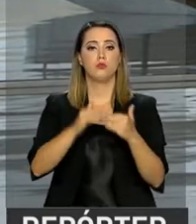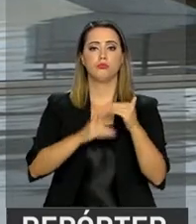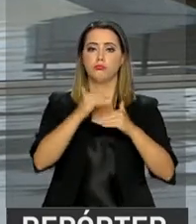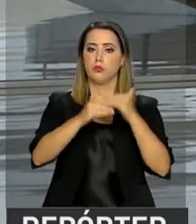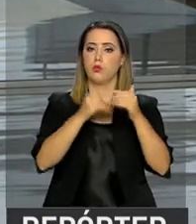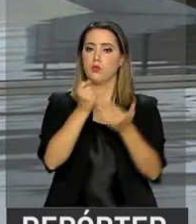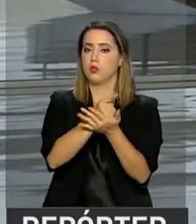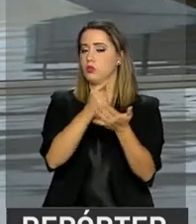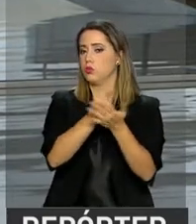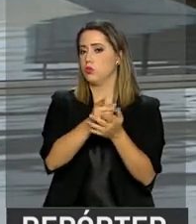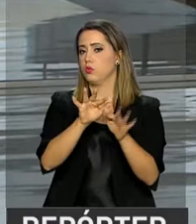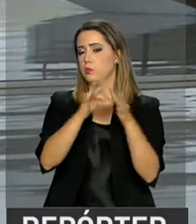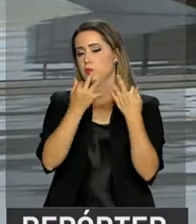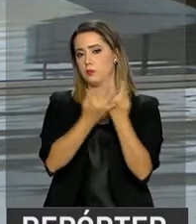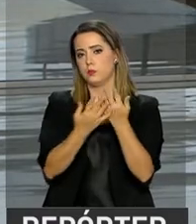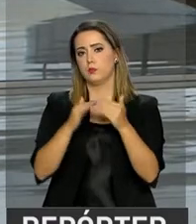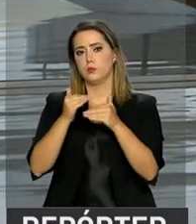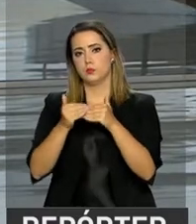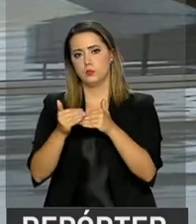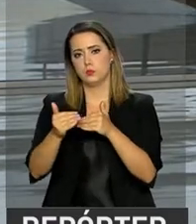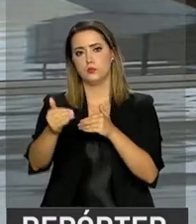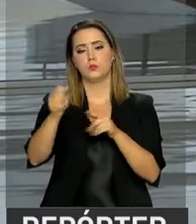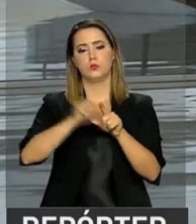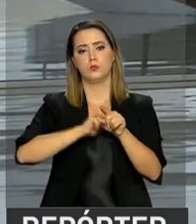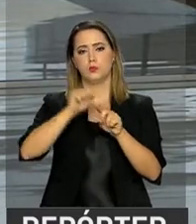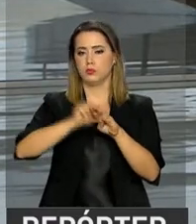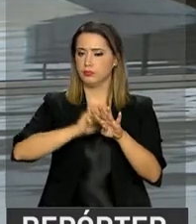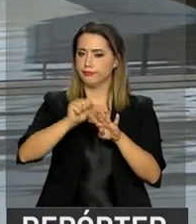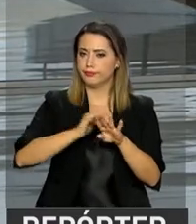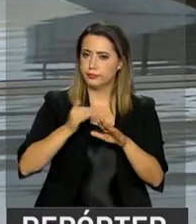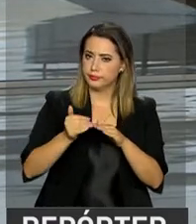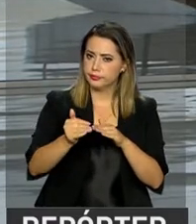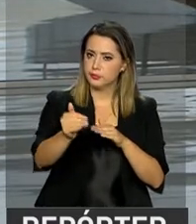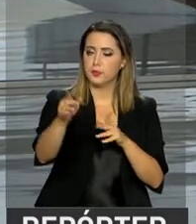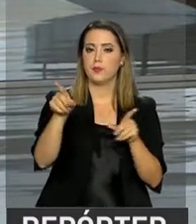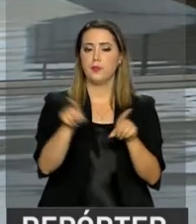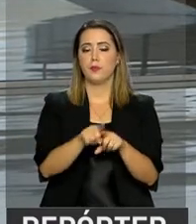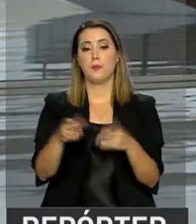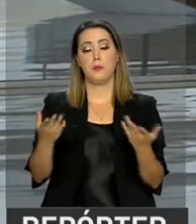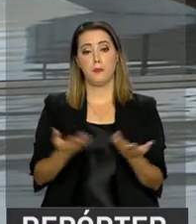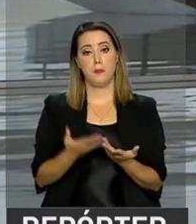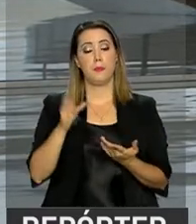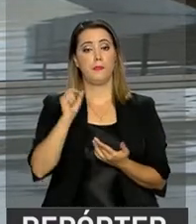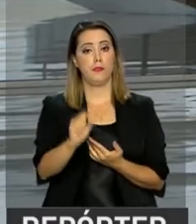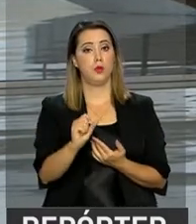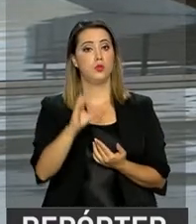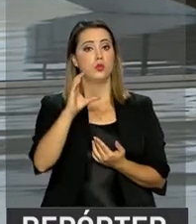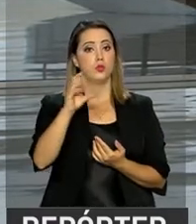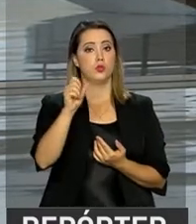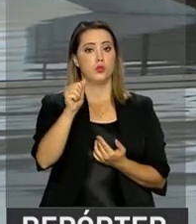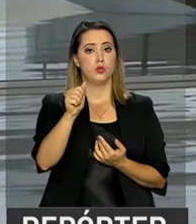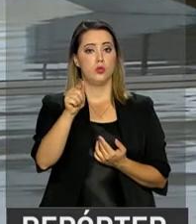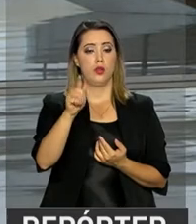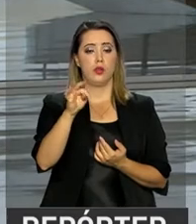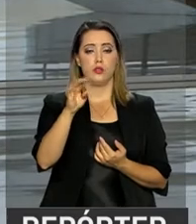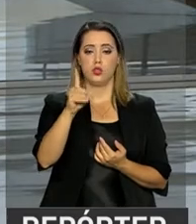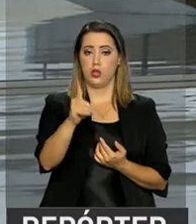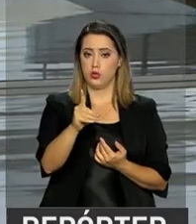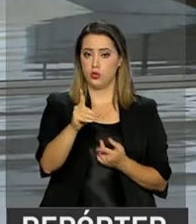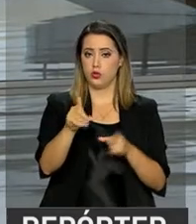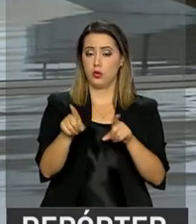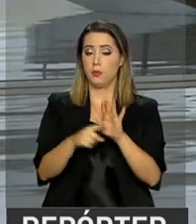consumo das famílias nos próximos meses lembrando que o cadastro geral de empregados e desempregados do ministério do trabalho